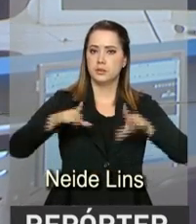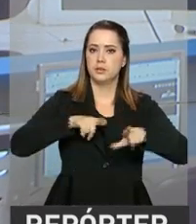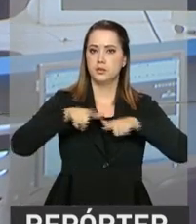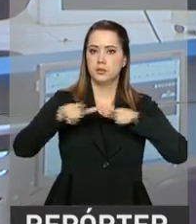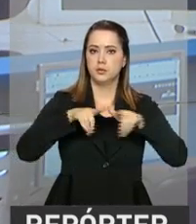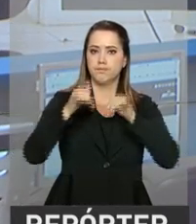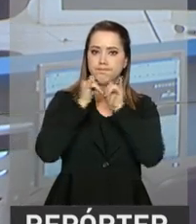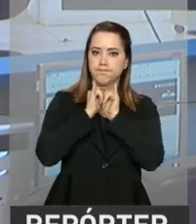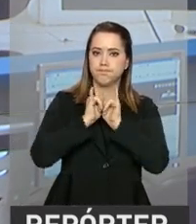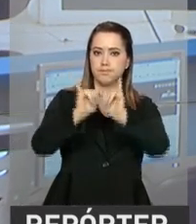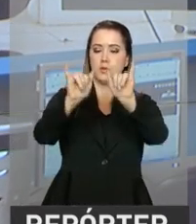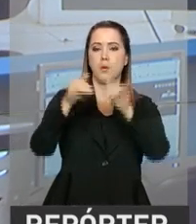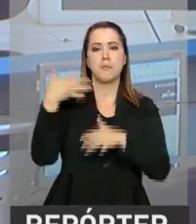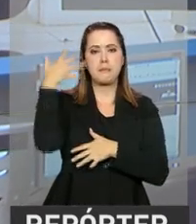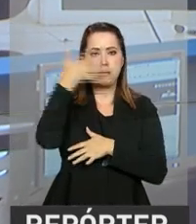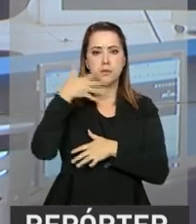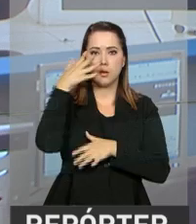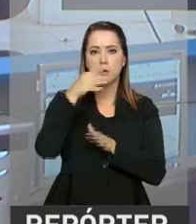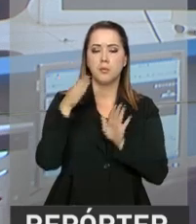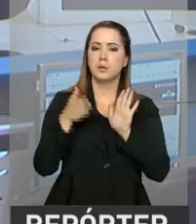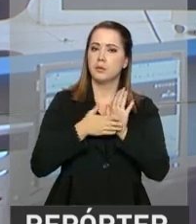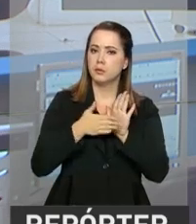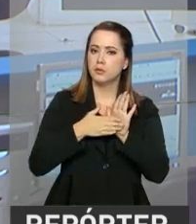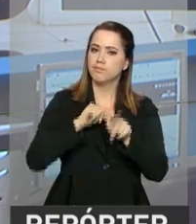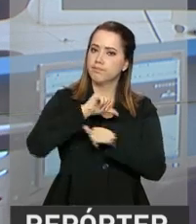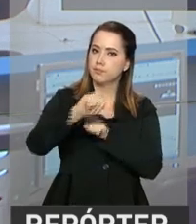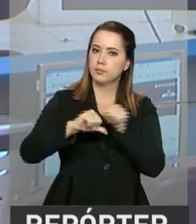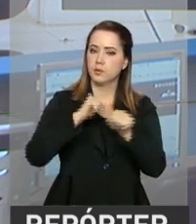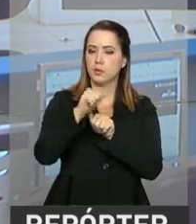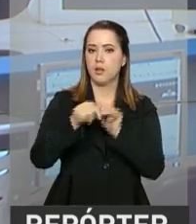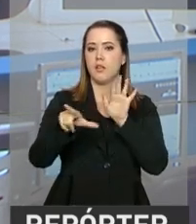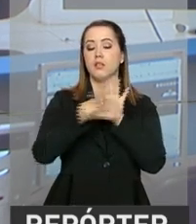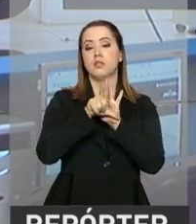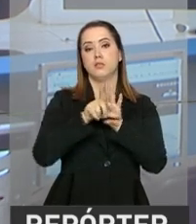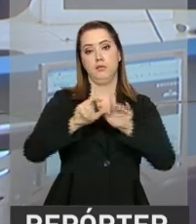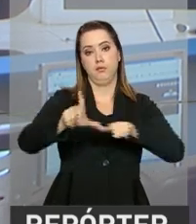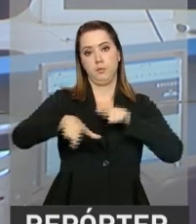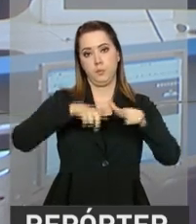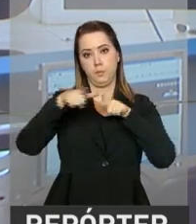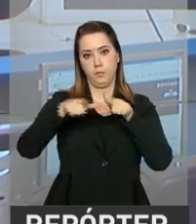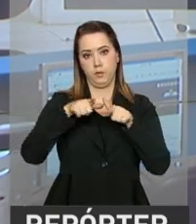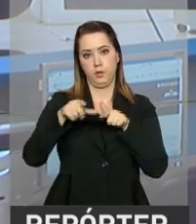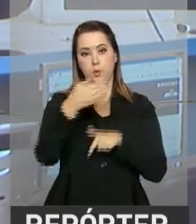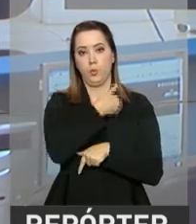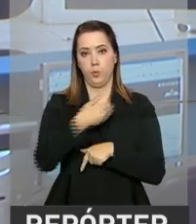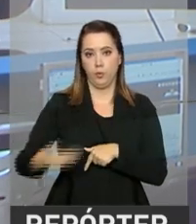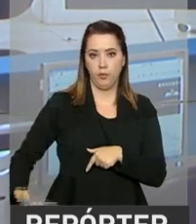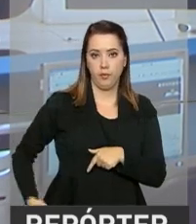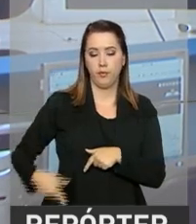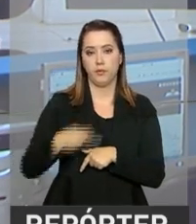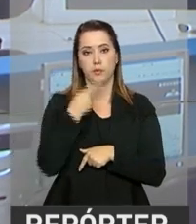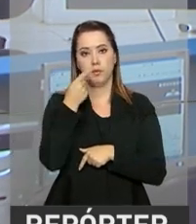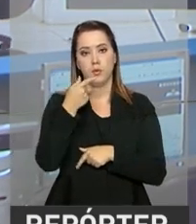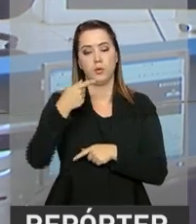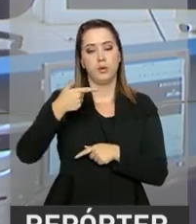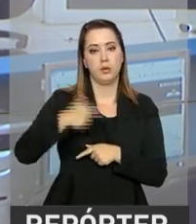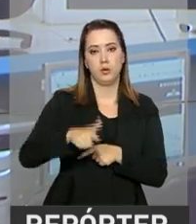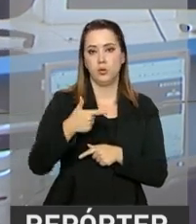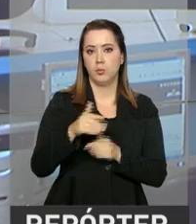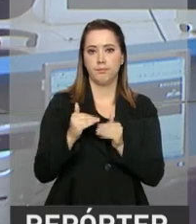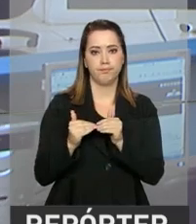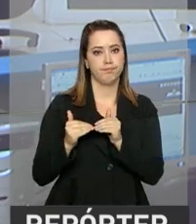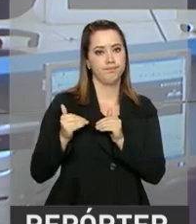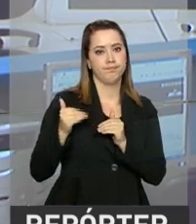uma nota para esclarecer as propostas de mudança na lei trabalhista. Segundo o governo, não haverá aumento da jornada de